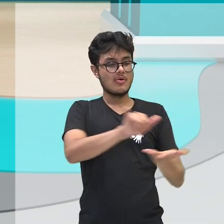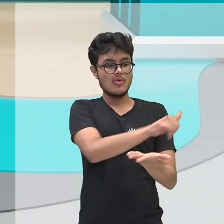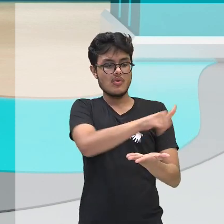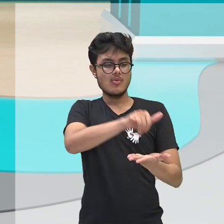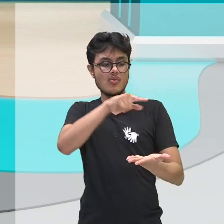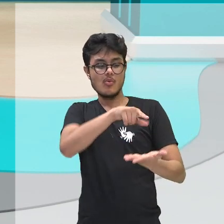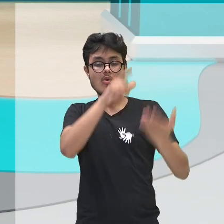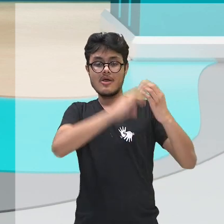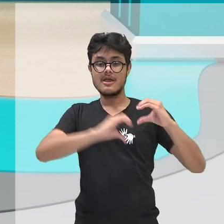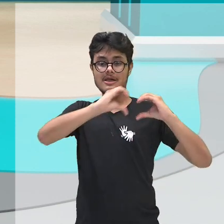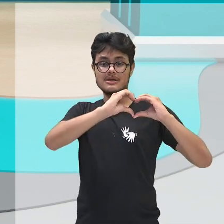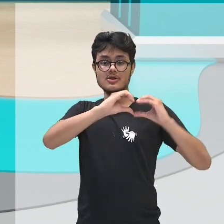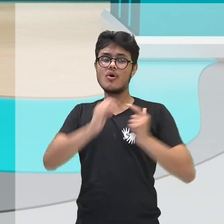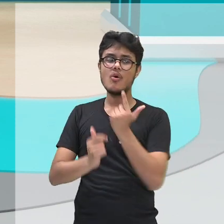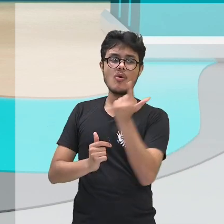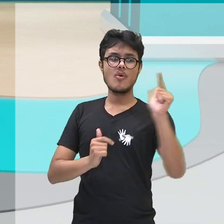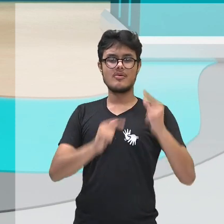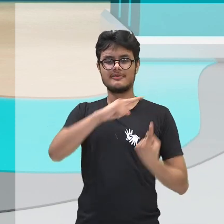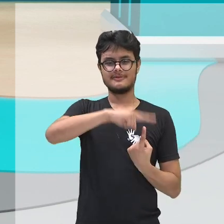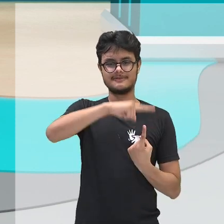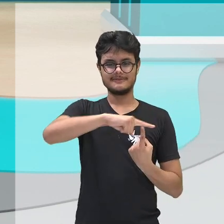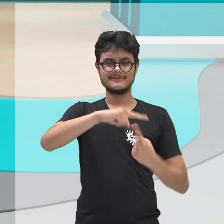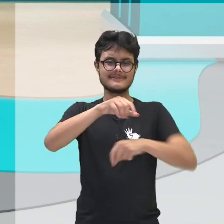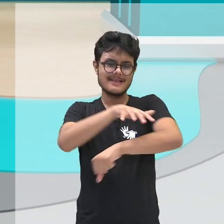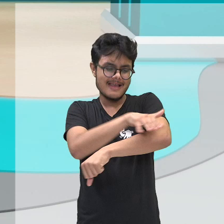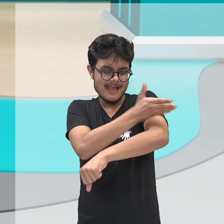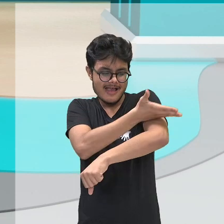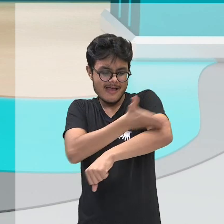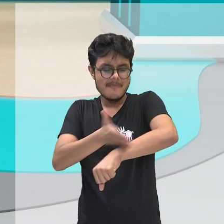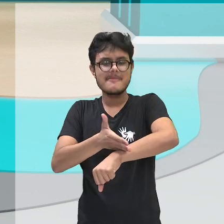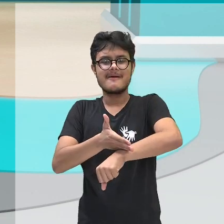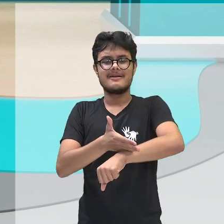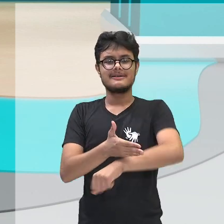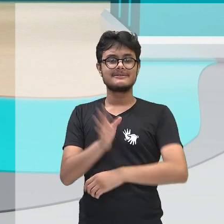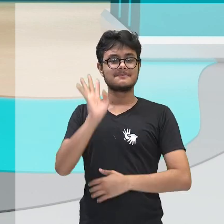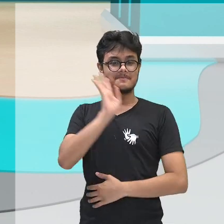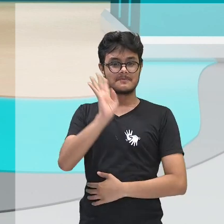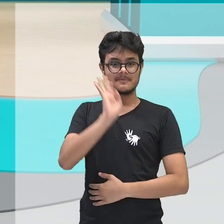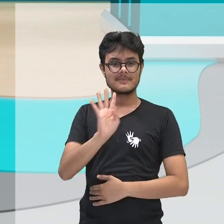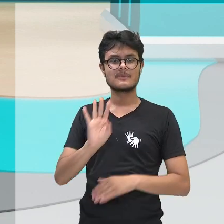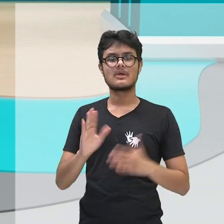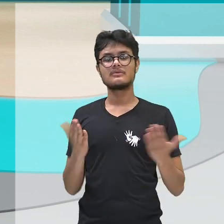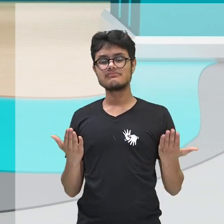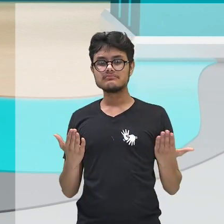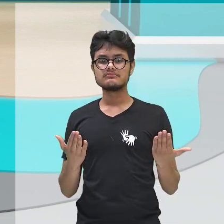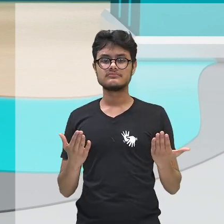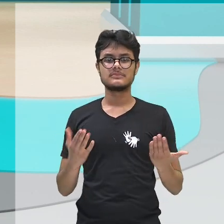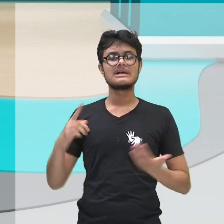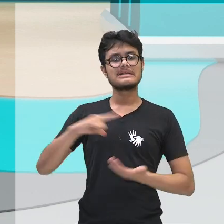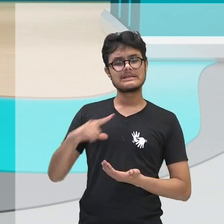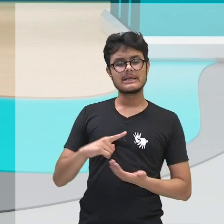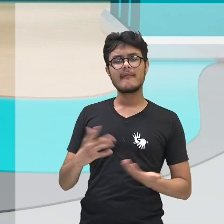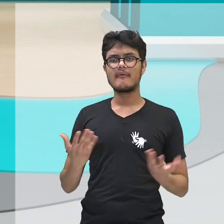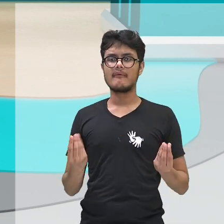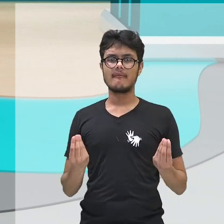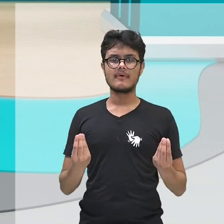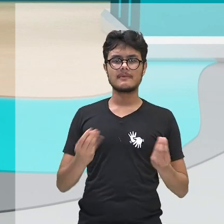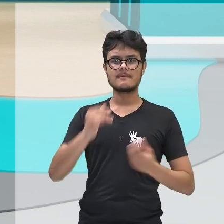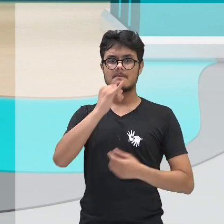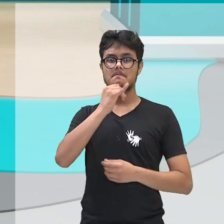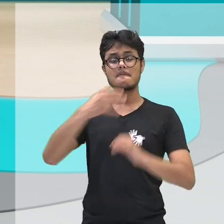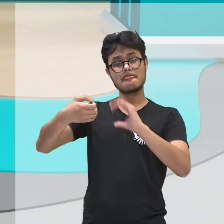de boi. Então, é muito importante eles manterem o quê? A visão, a